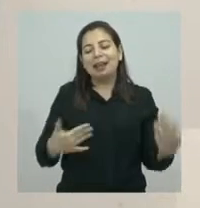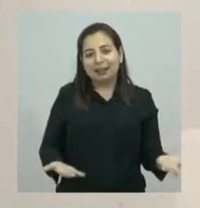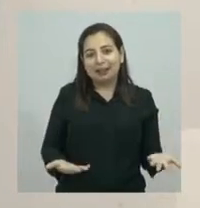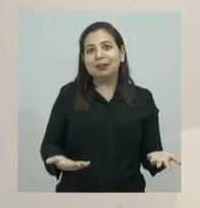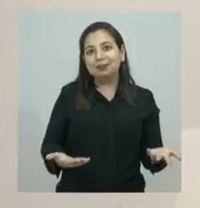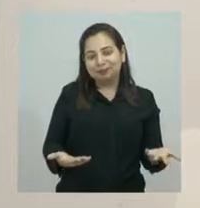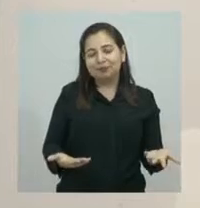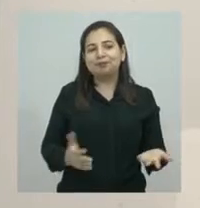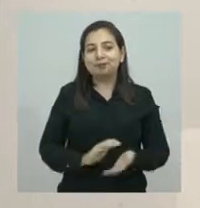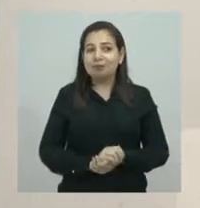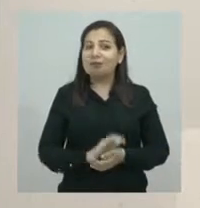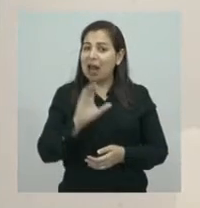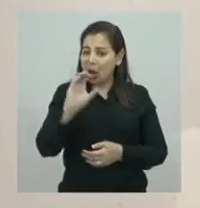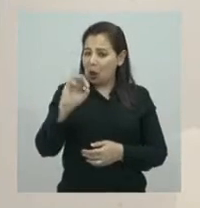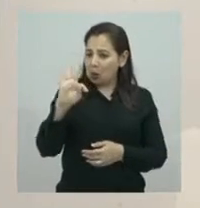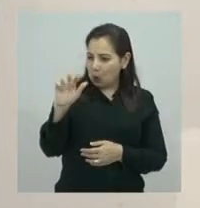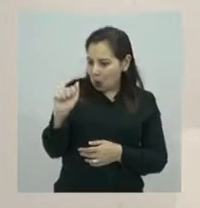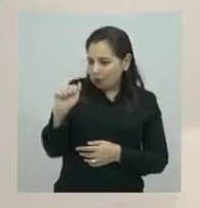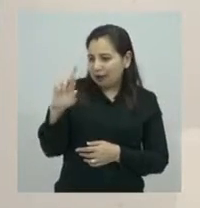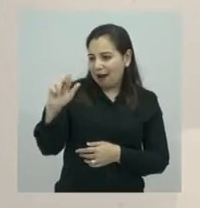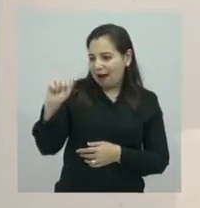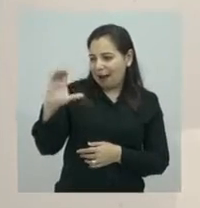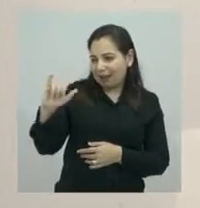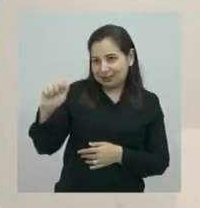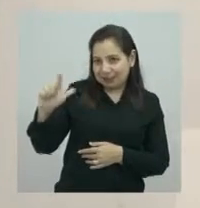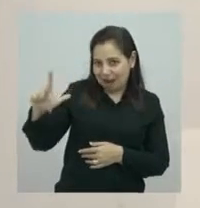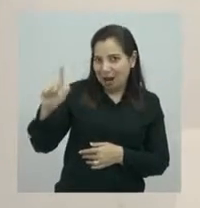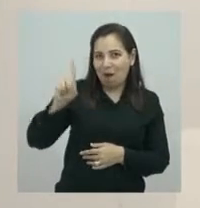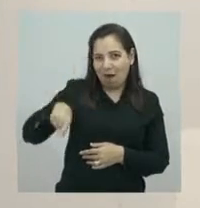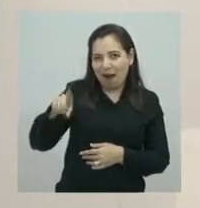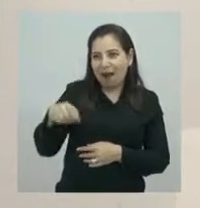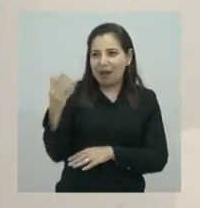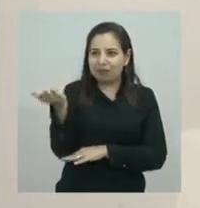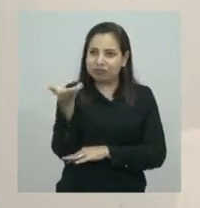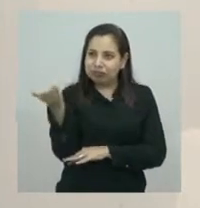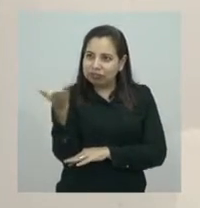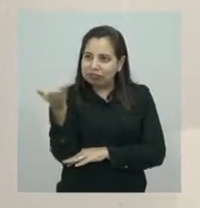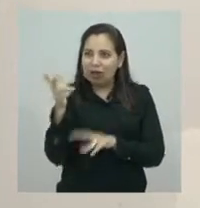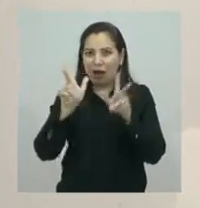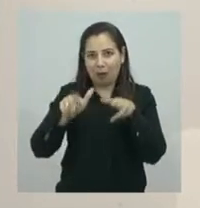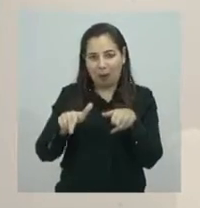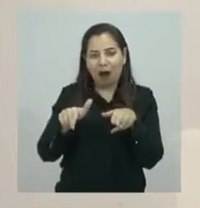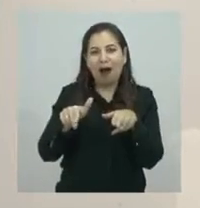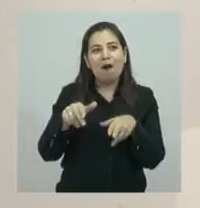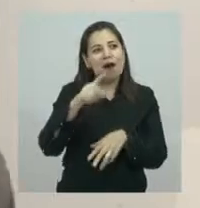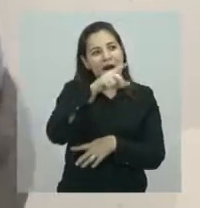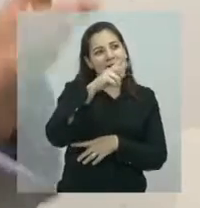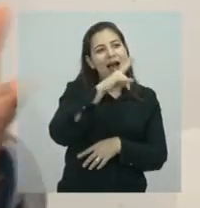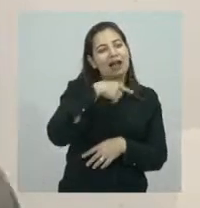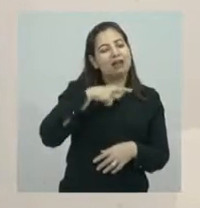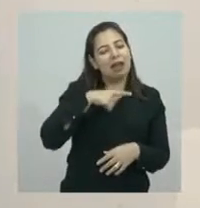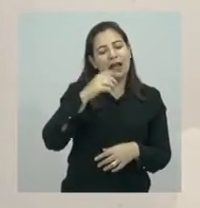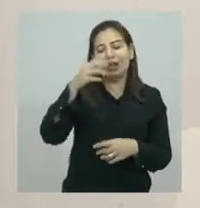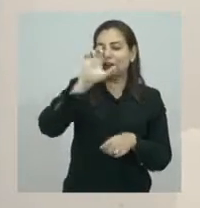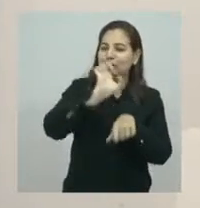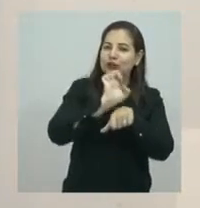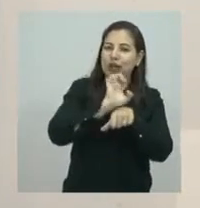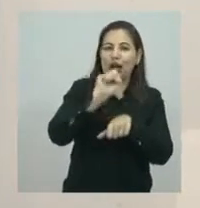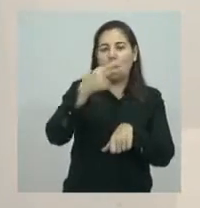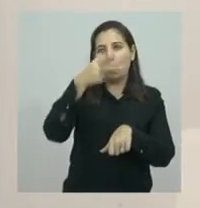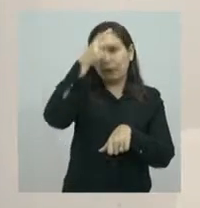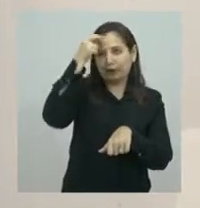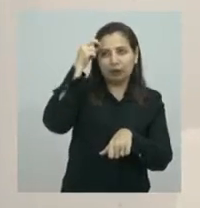raciais não é esmola, não é um favor que o Estado está fazendo, que a universidade,